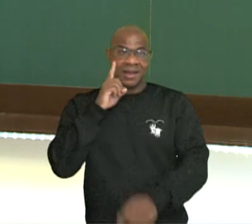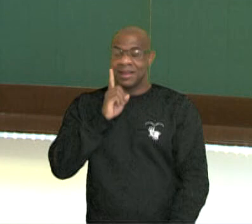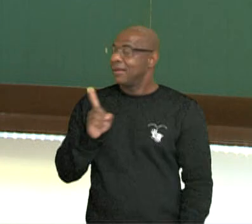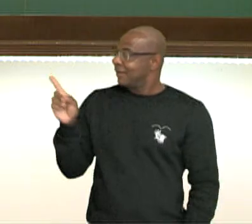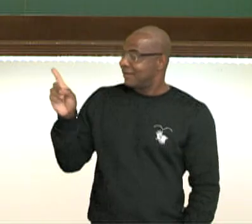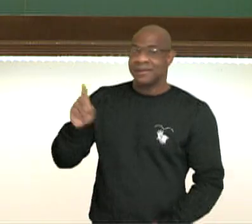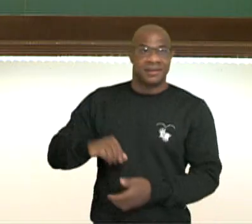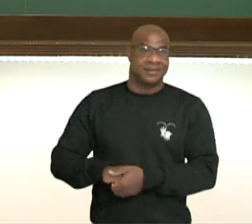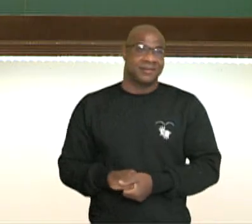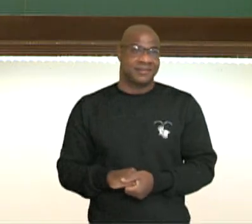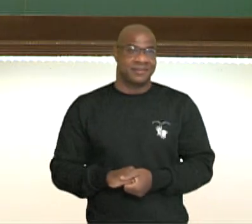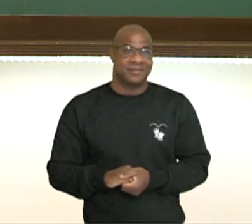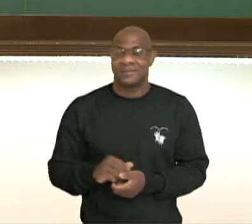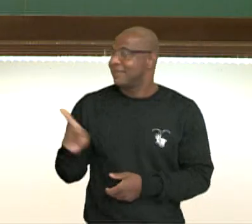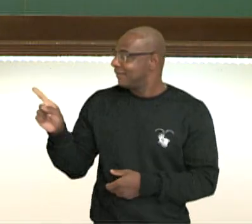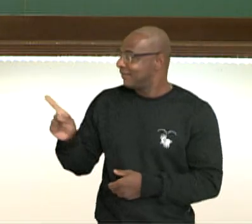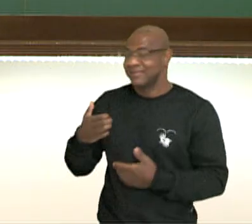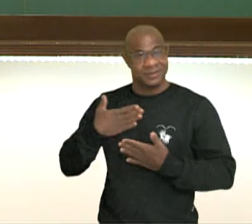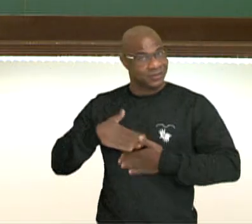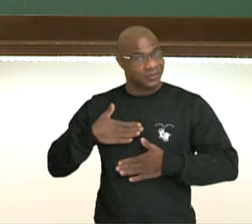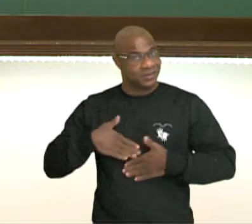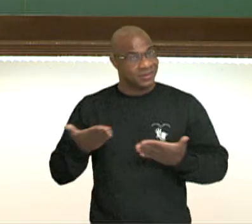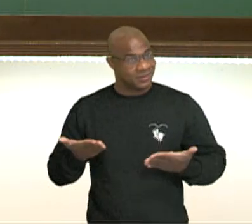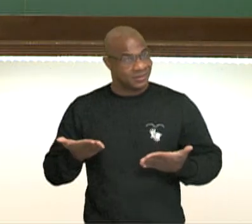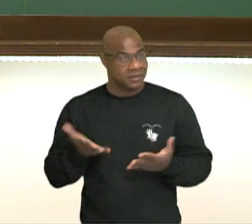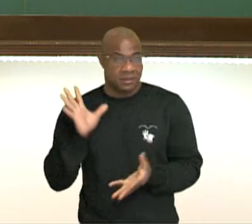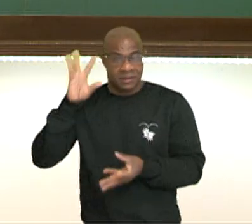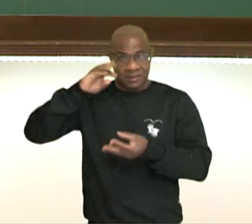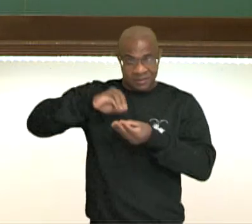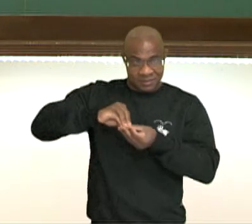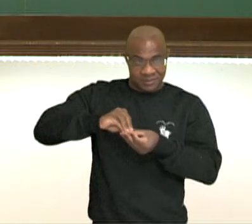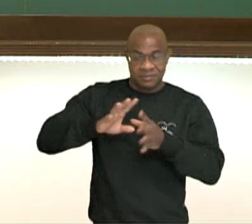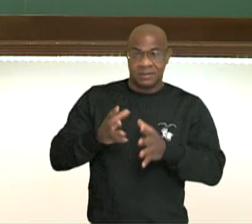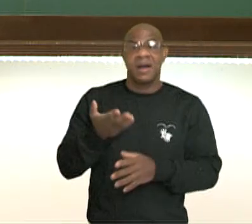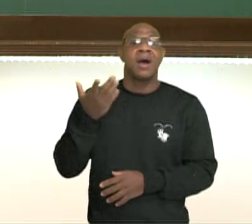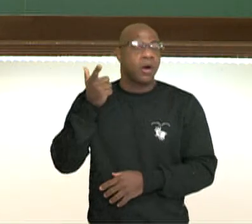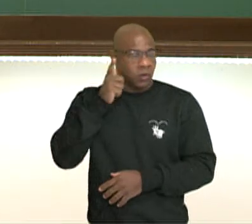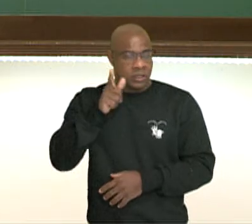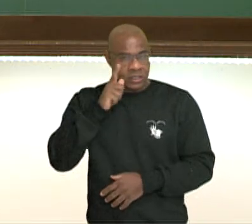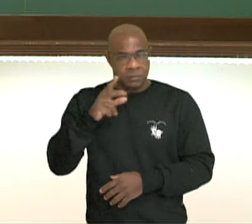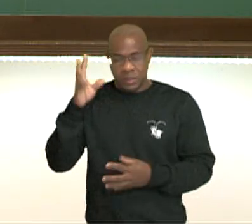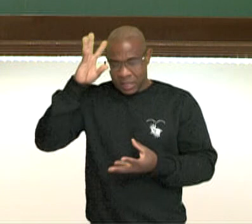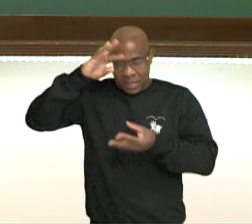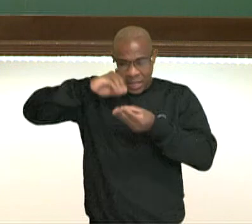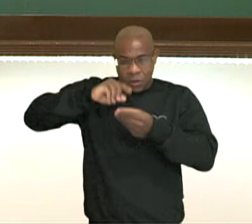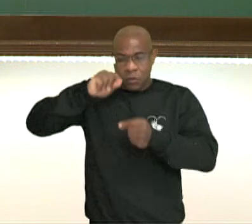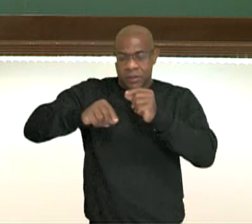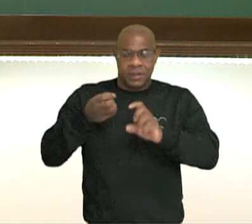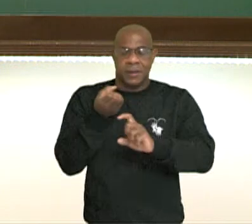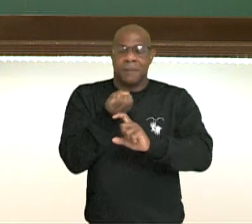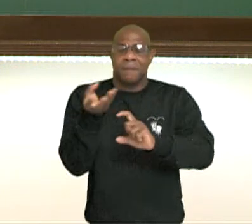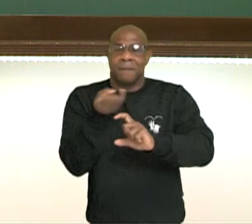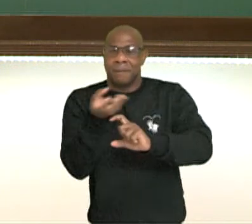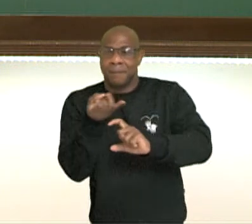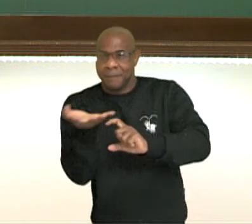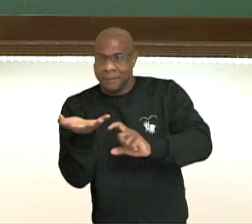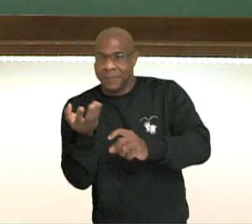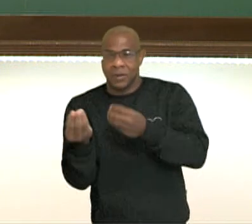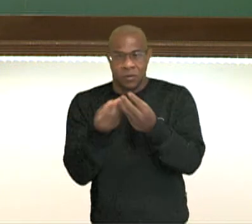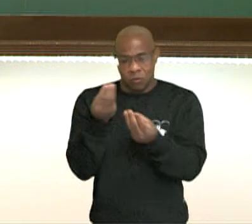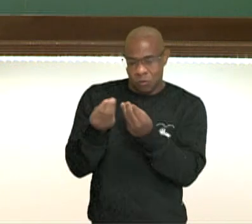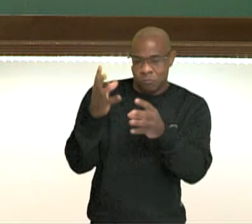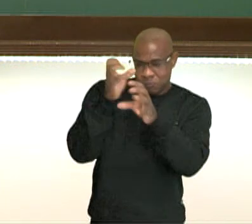Tranquilo? Então, rapidinho aqui, retomamos as potências numéricas, de número inteiro, de número fracionário